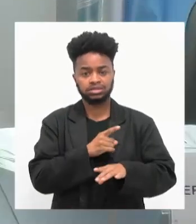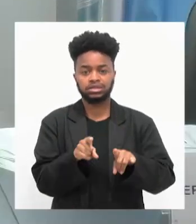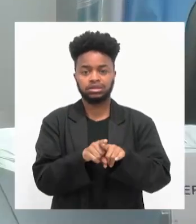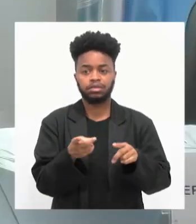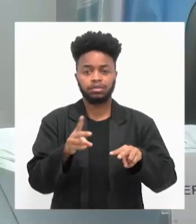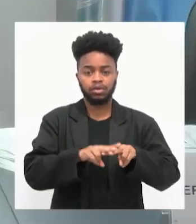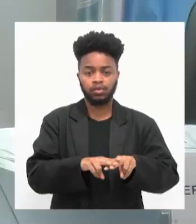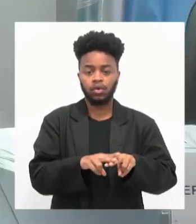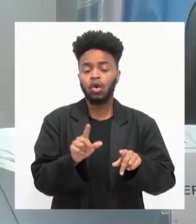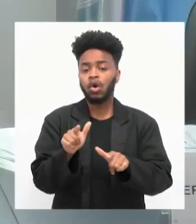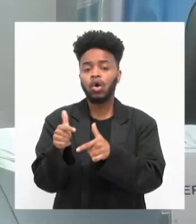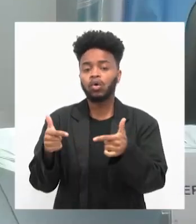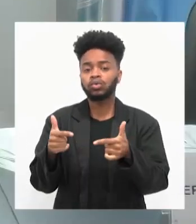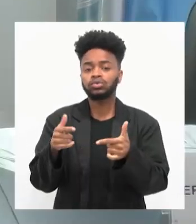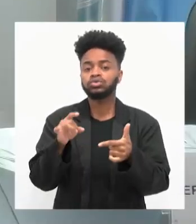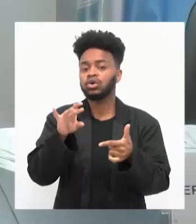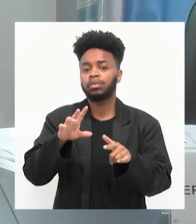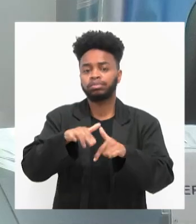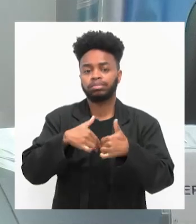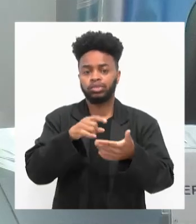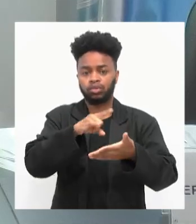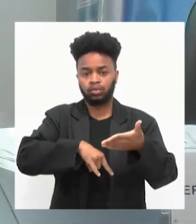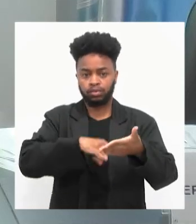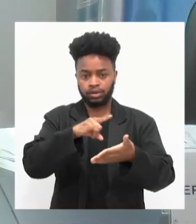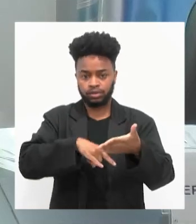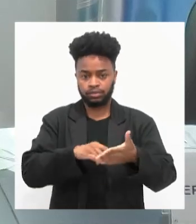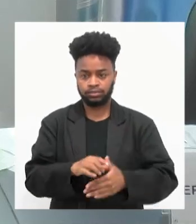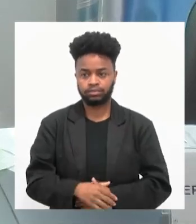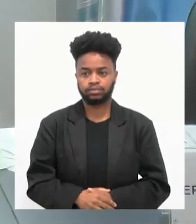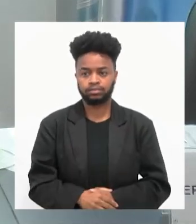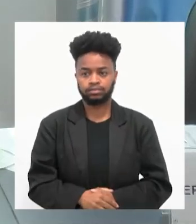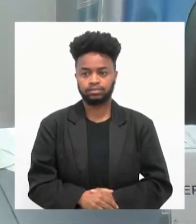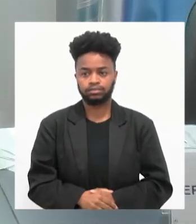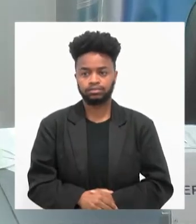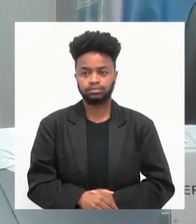tudo tudo documentação. documentação. É.